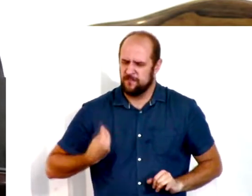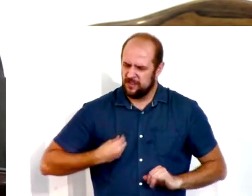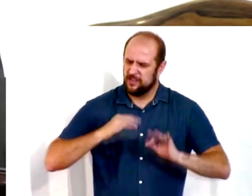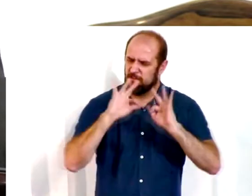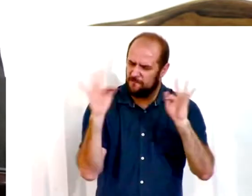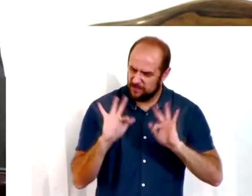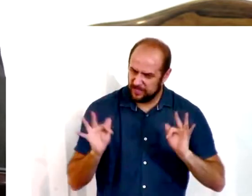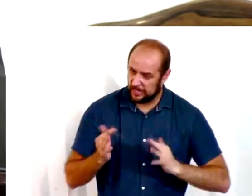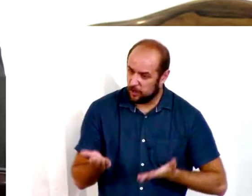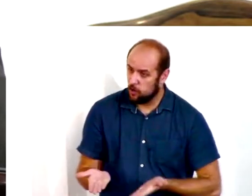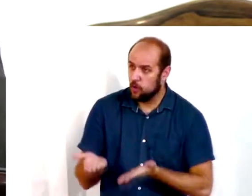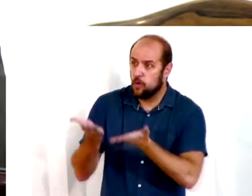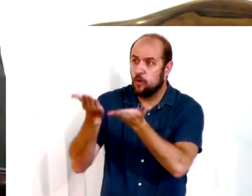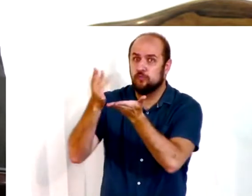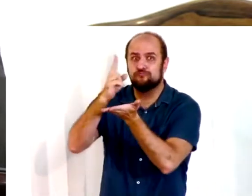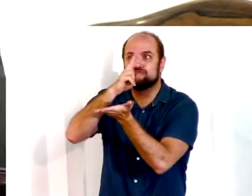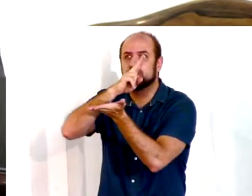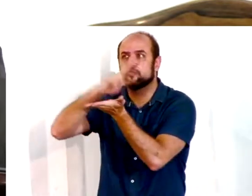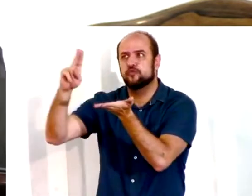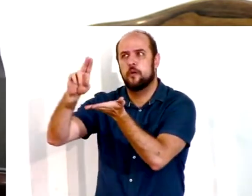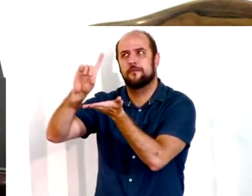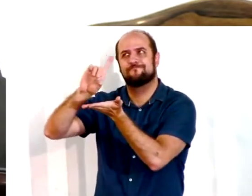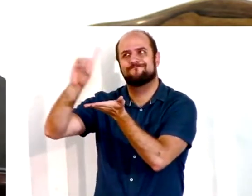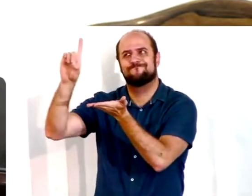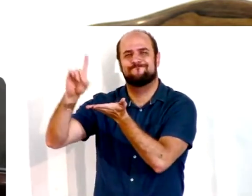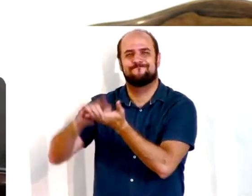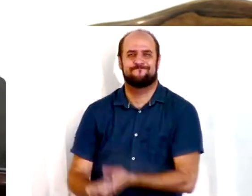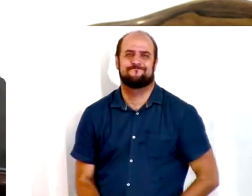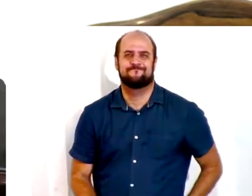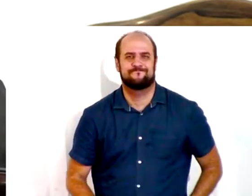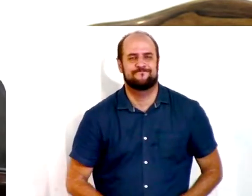exaltando o nome dEle.